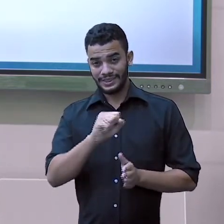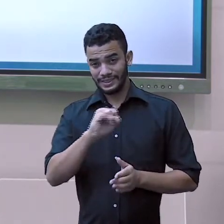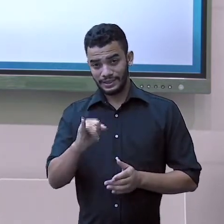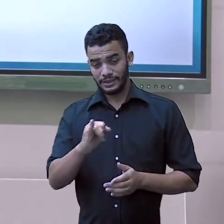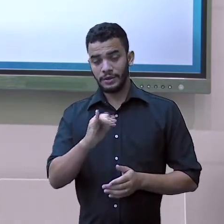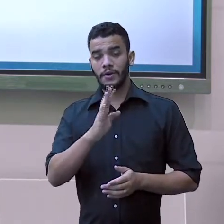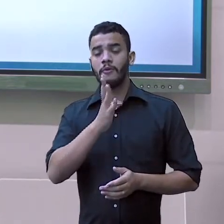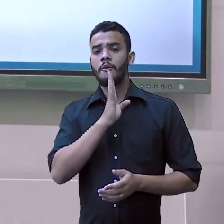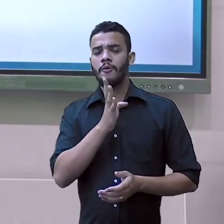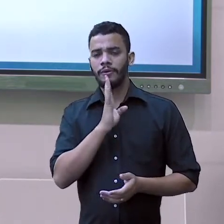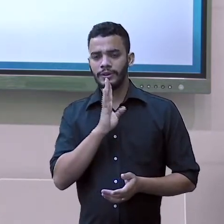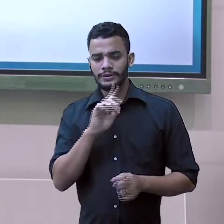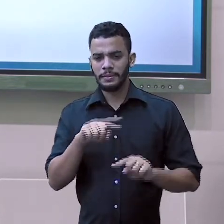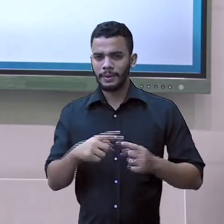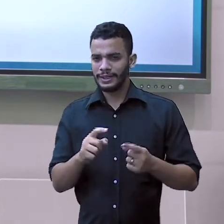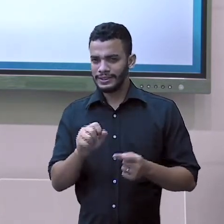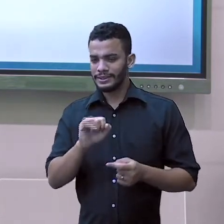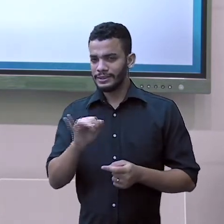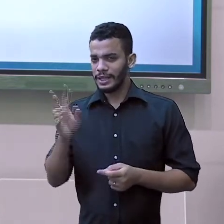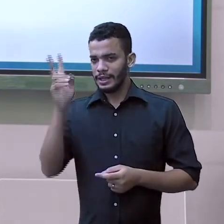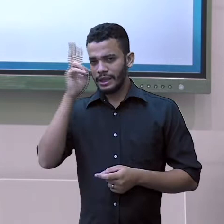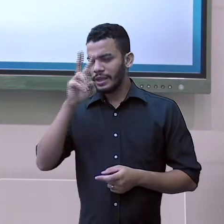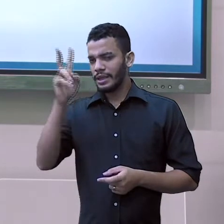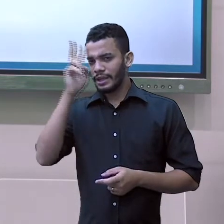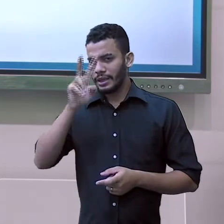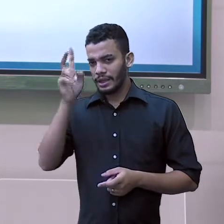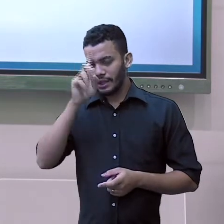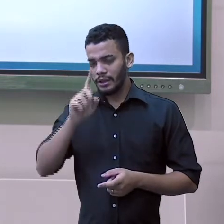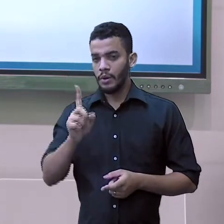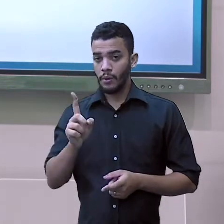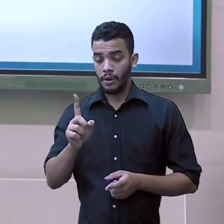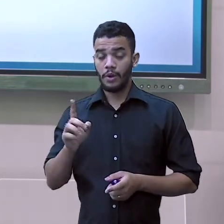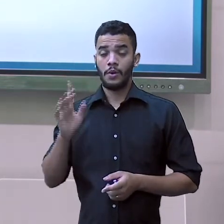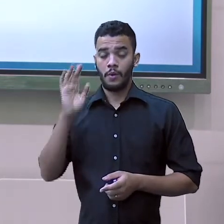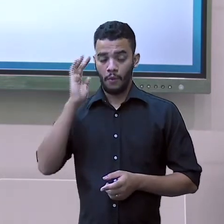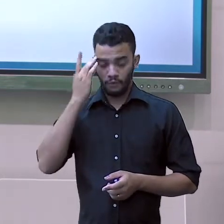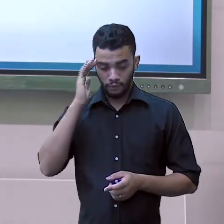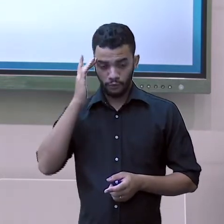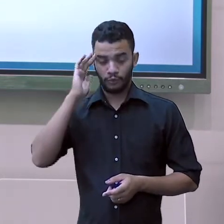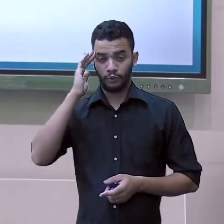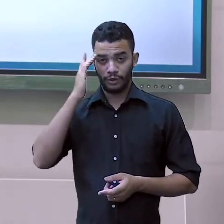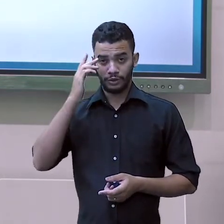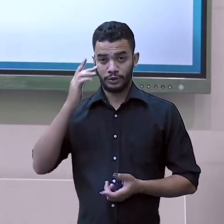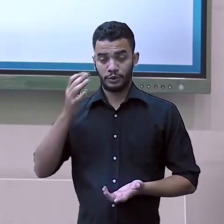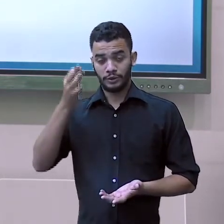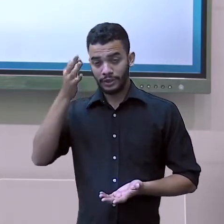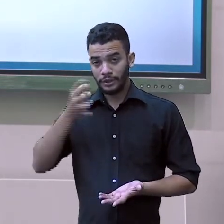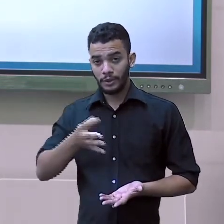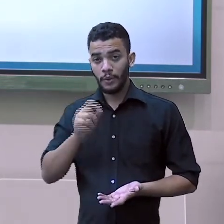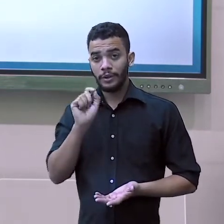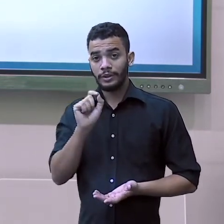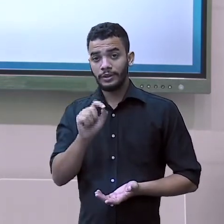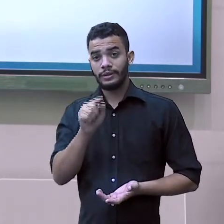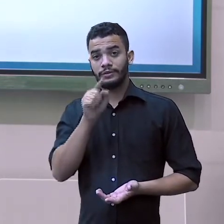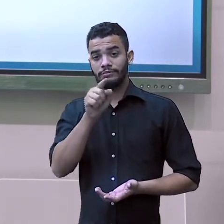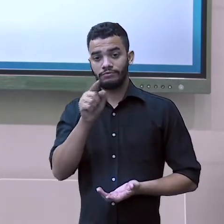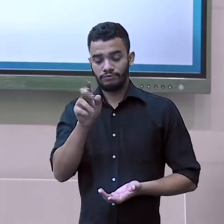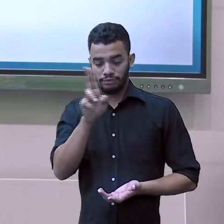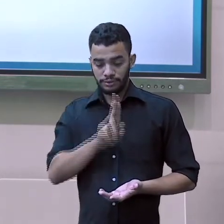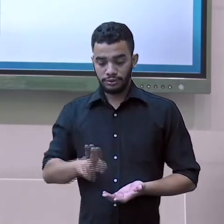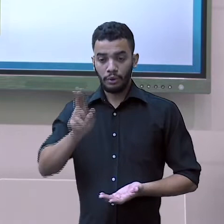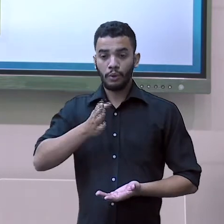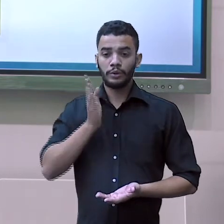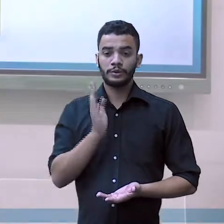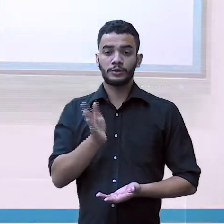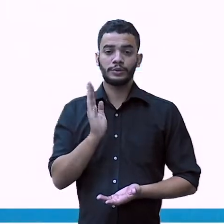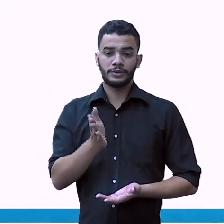se lembrando, eu tenho certeza que você já utilizou os números decimais. Vamos ver a prova disso? Onde nós